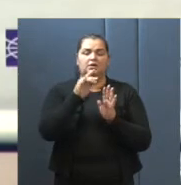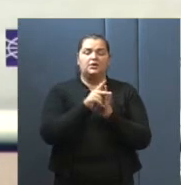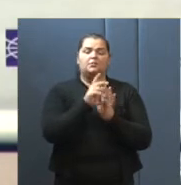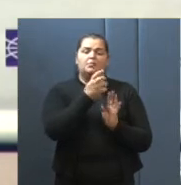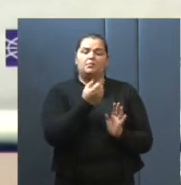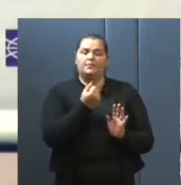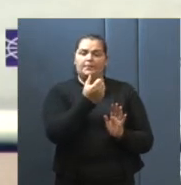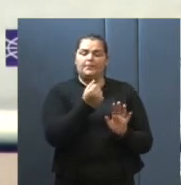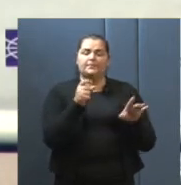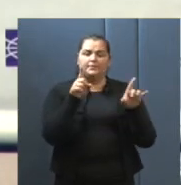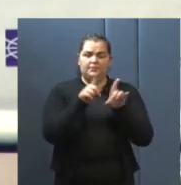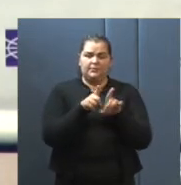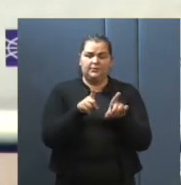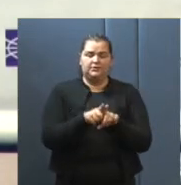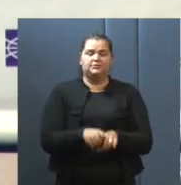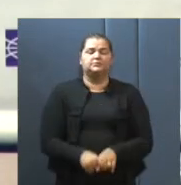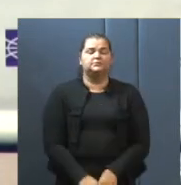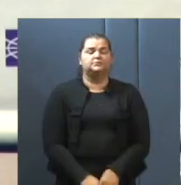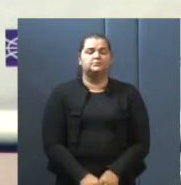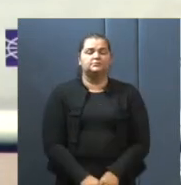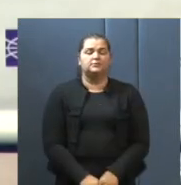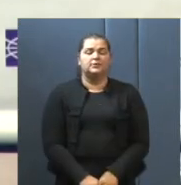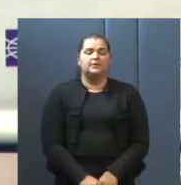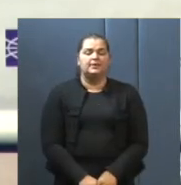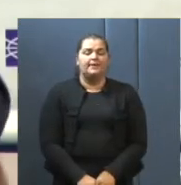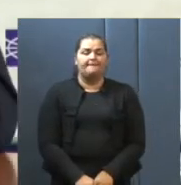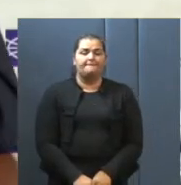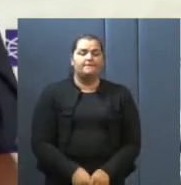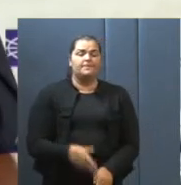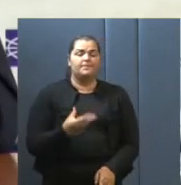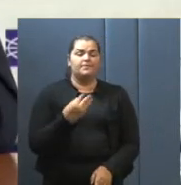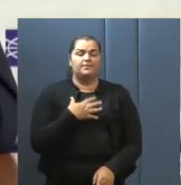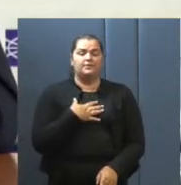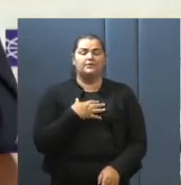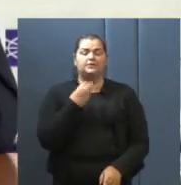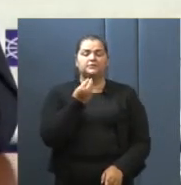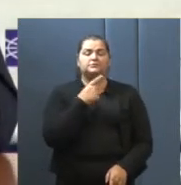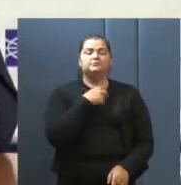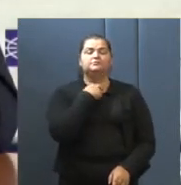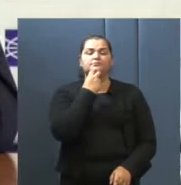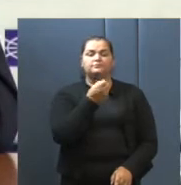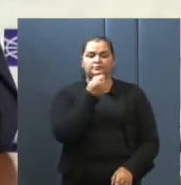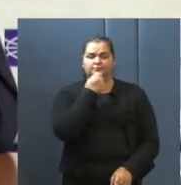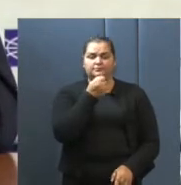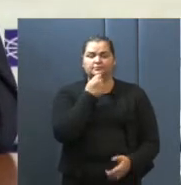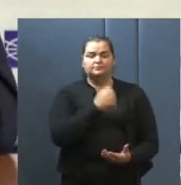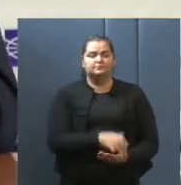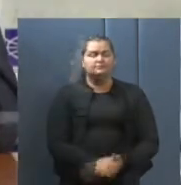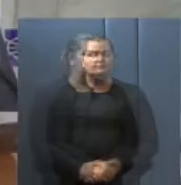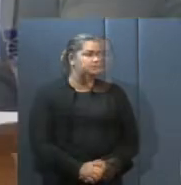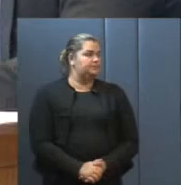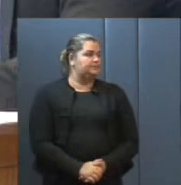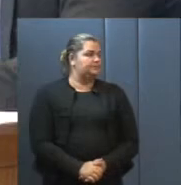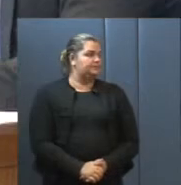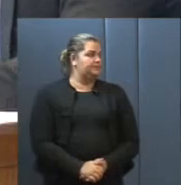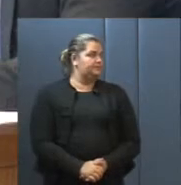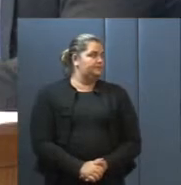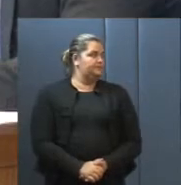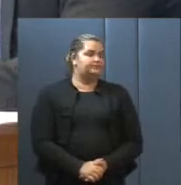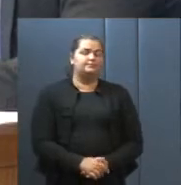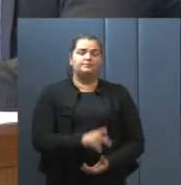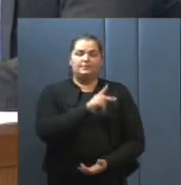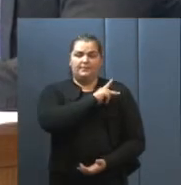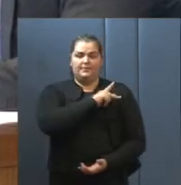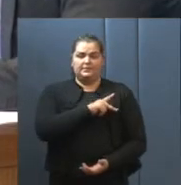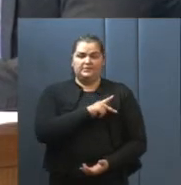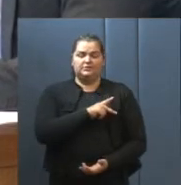longa trajetória já no serviço público. Então é com muito prazer que eu passo então a palavra ao Lázaro. Obrigado. Bom,